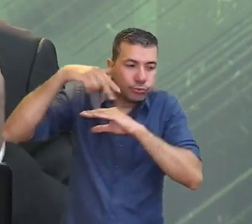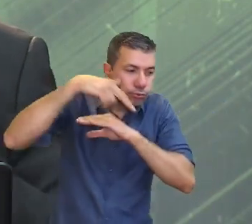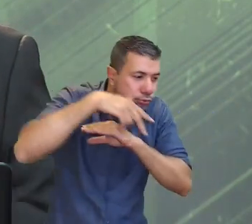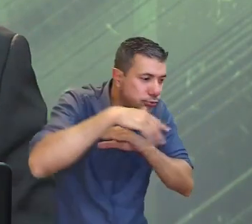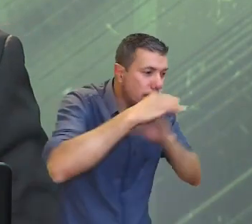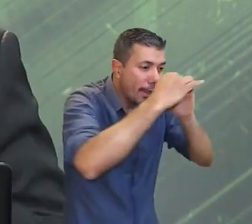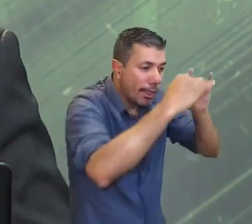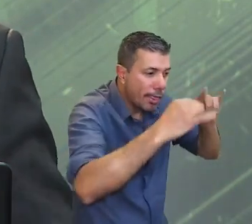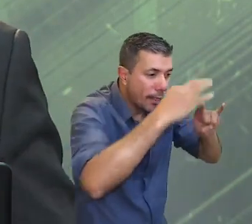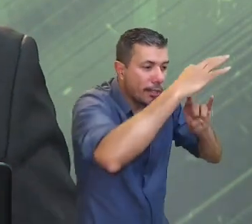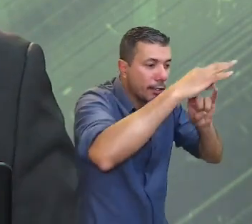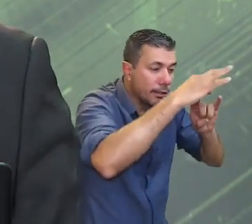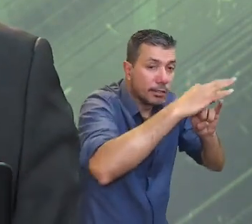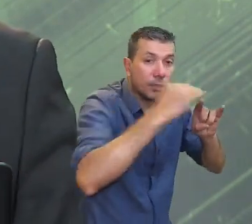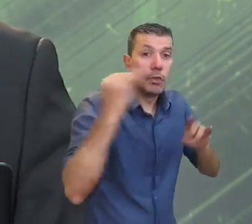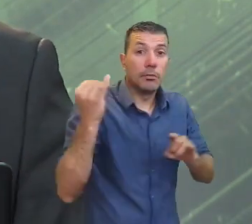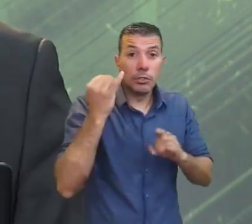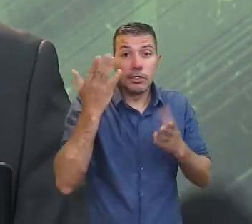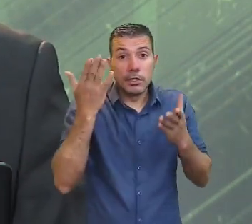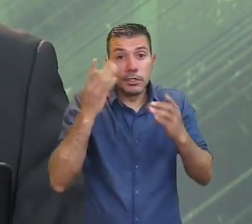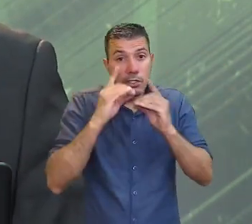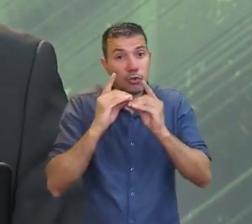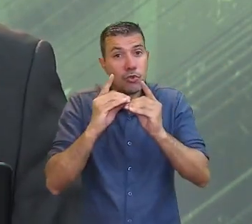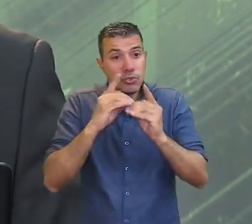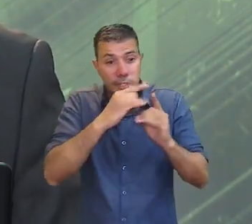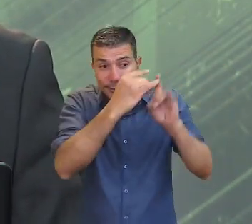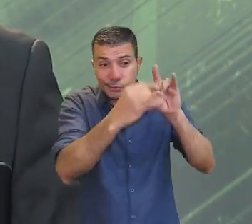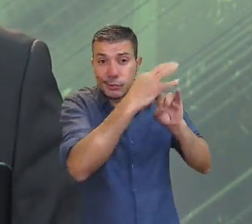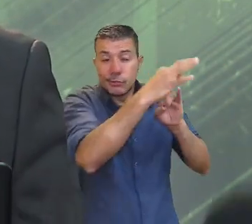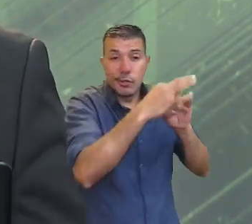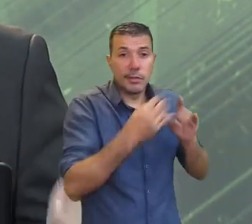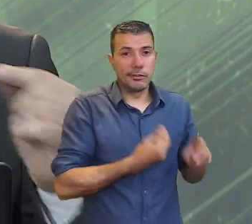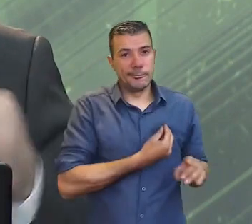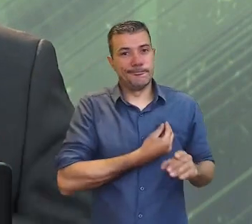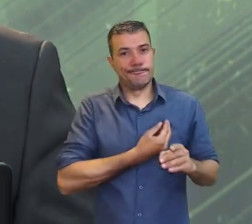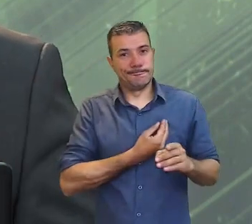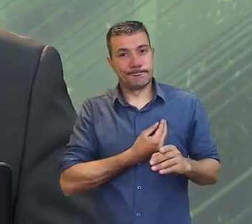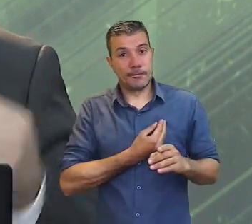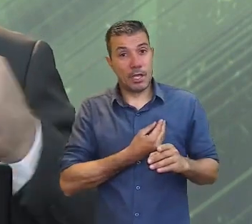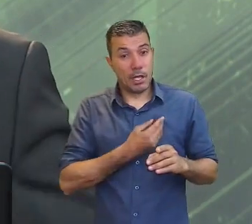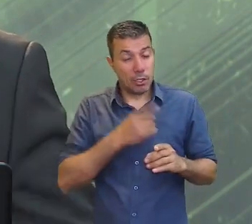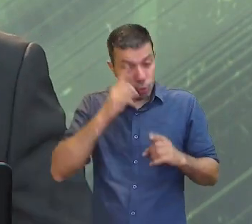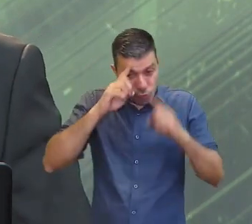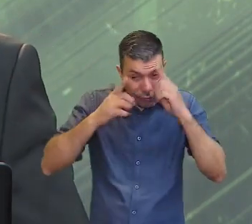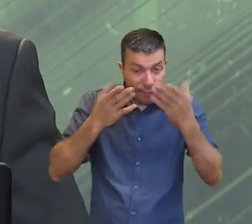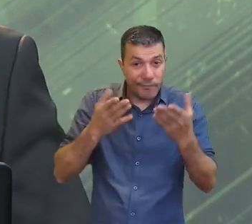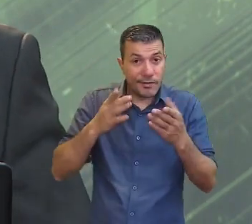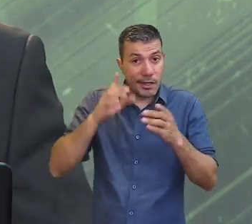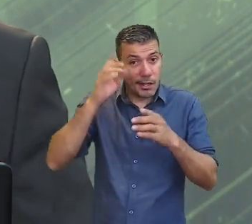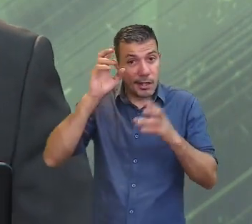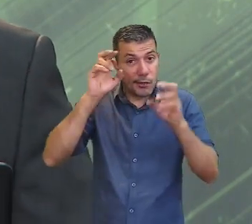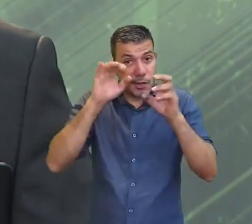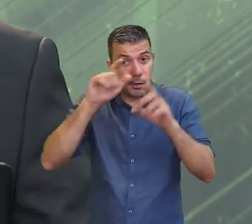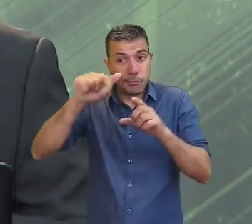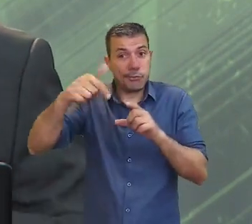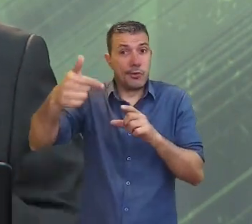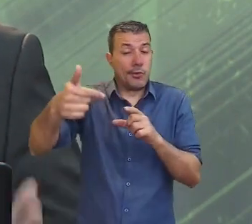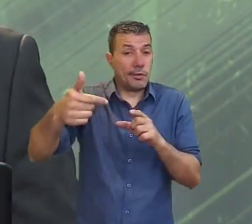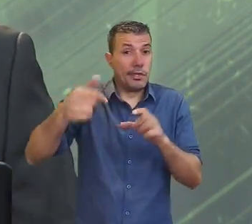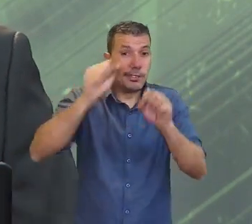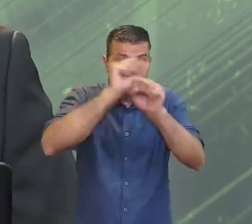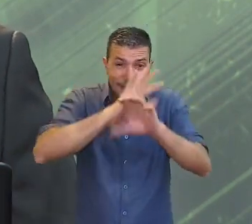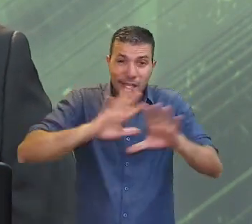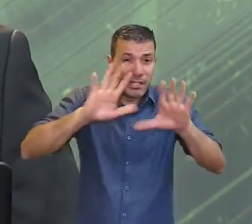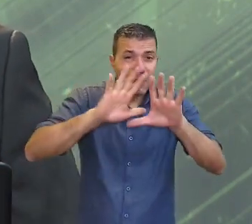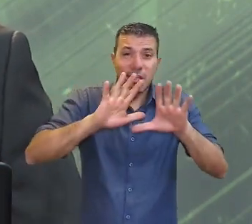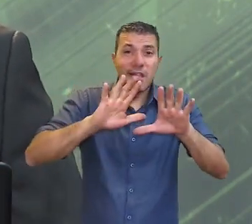qual a importância dessa doutrina para a nossa vida. E o nosso desafio nesse tema e no próximo tema é